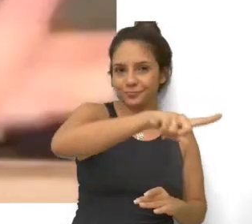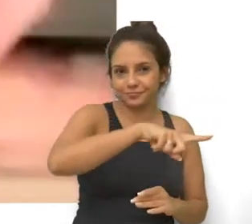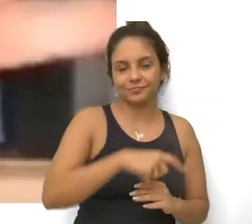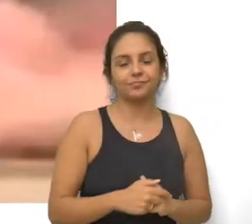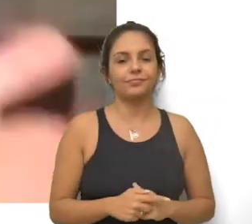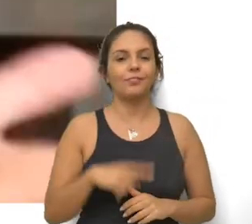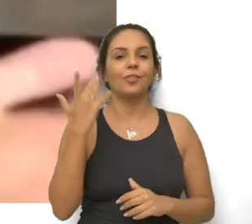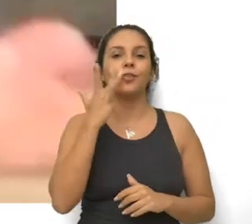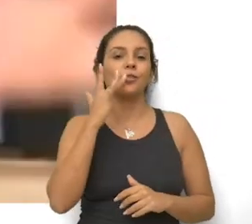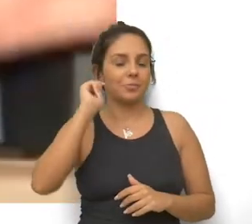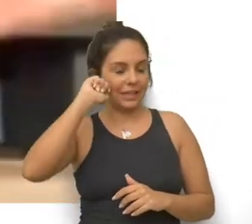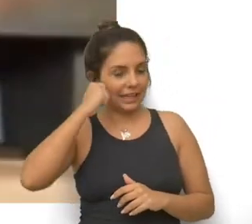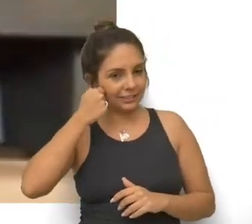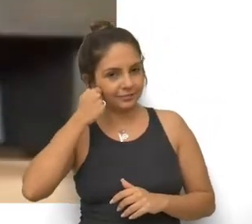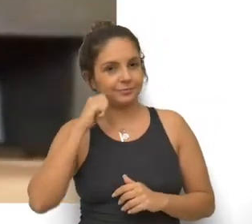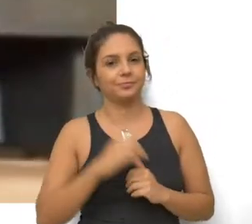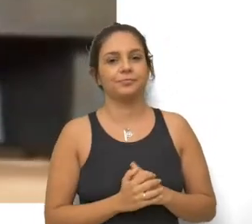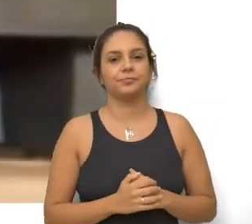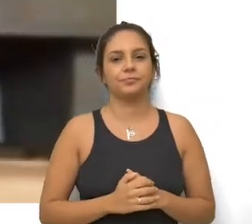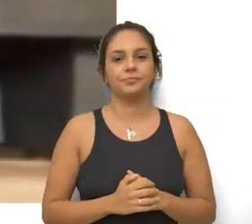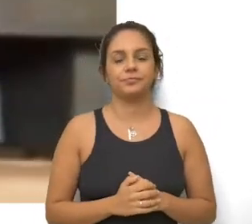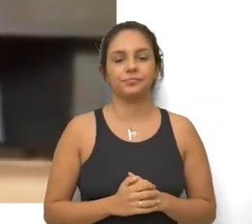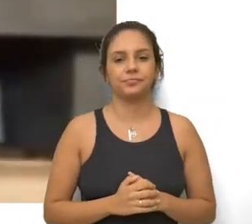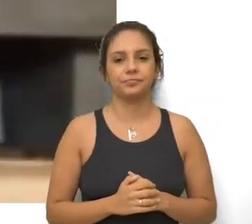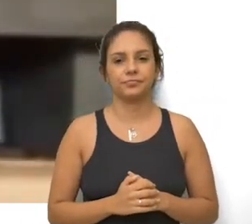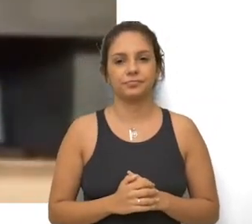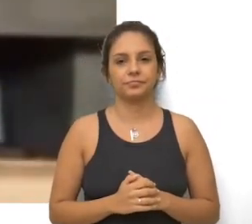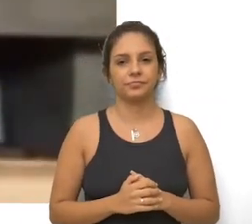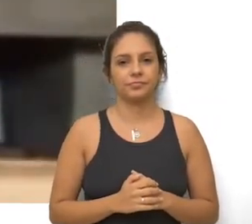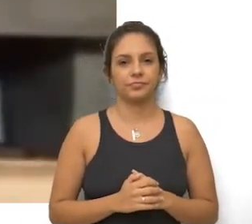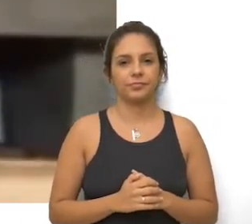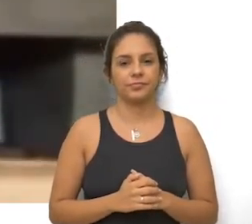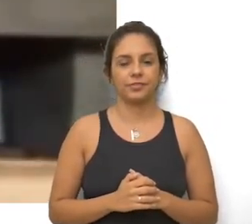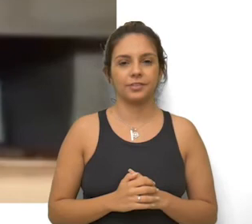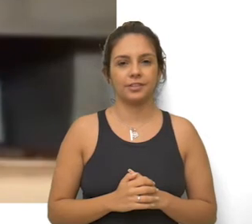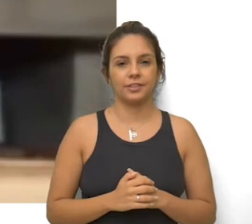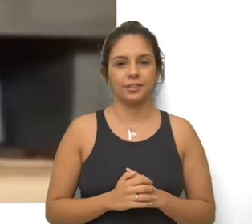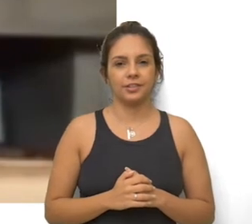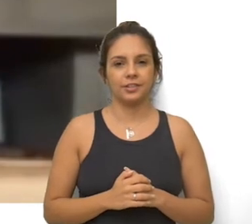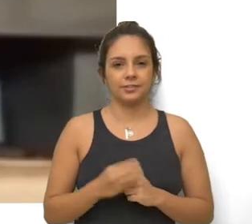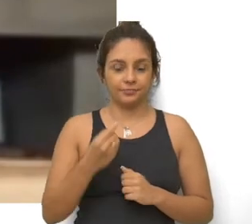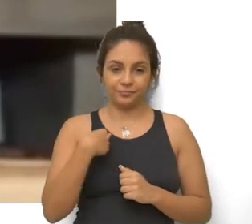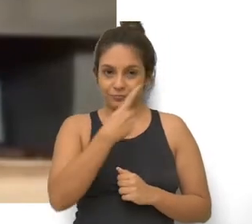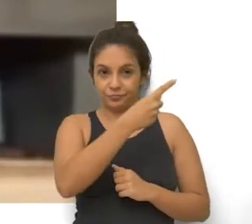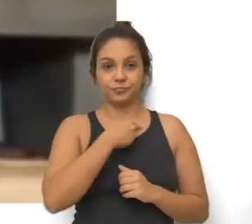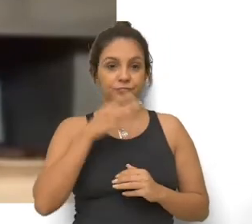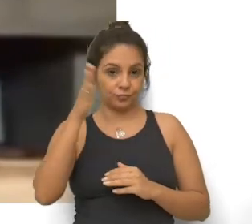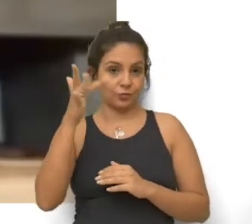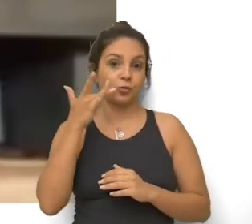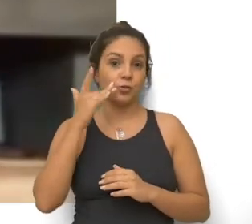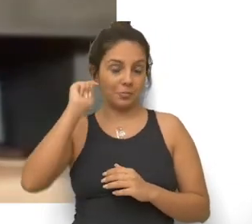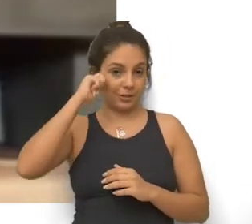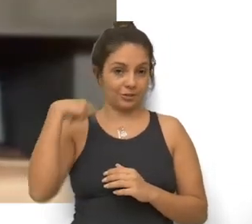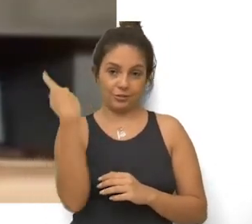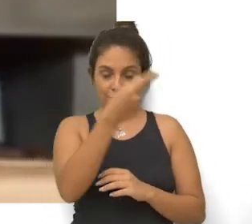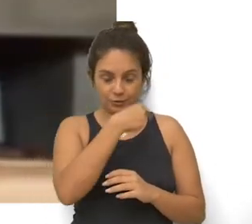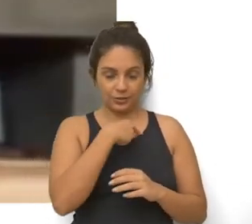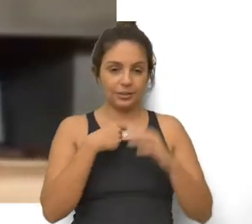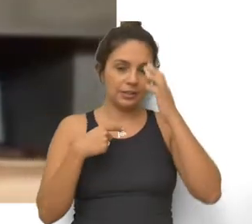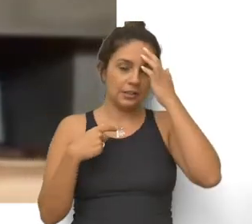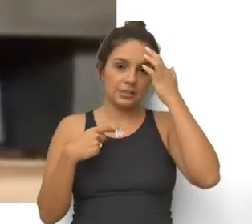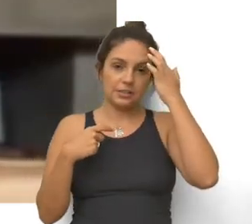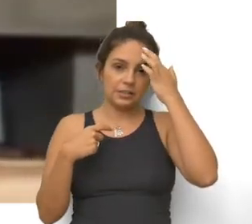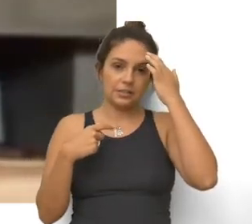depois em Ouro Preto. Em Ouro Preto a gente viveu, eu e a Marta vivemos uma situação maravilhosa, que a gente ficou nós